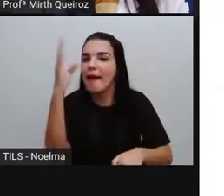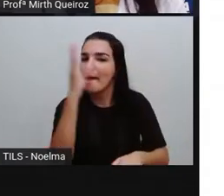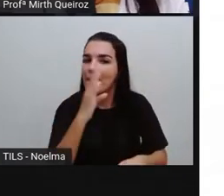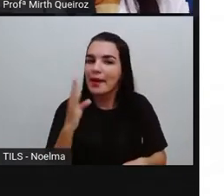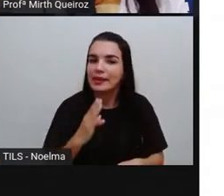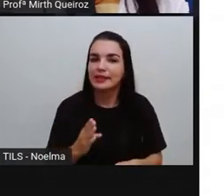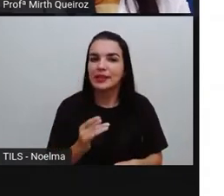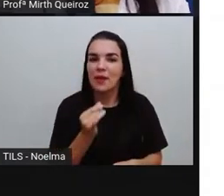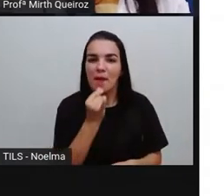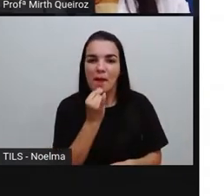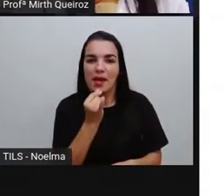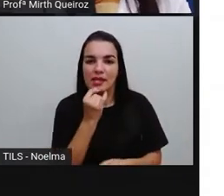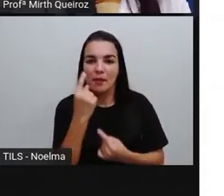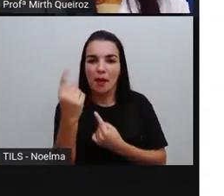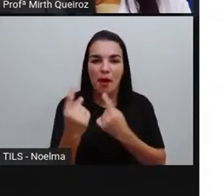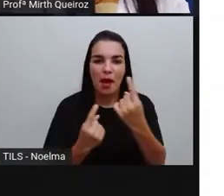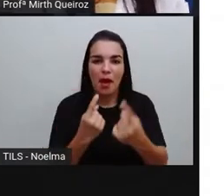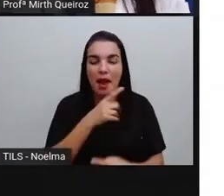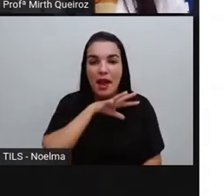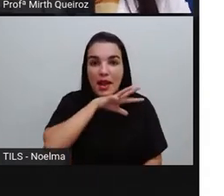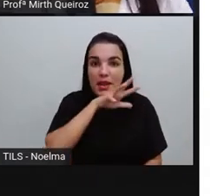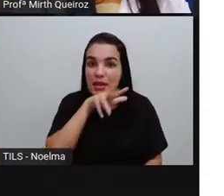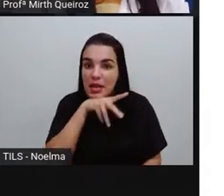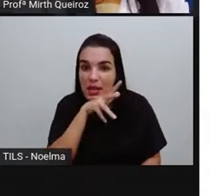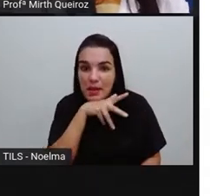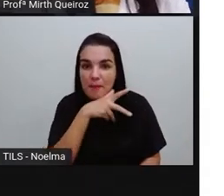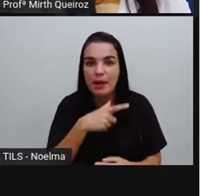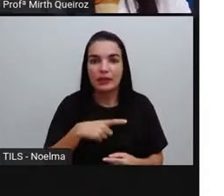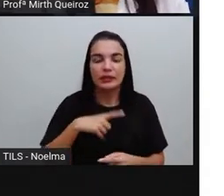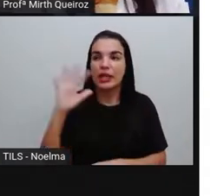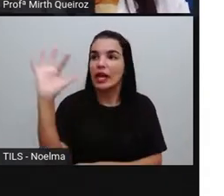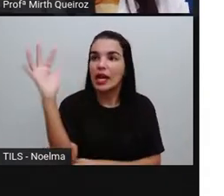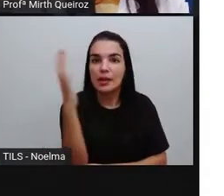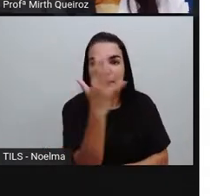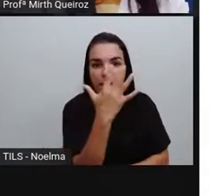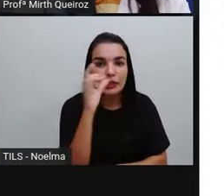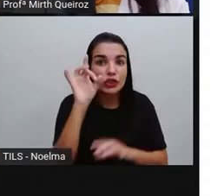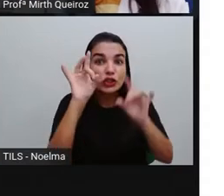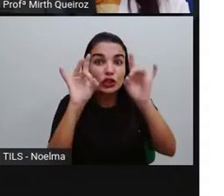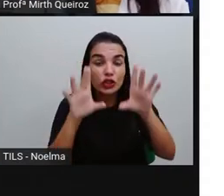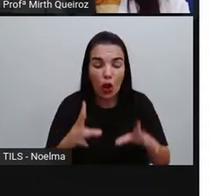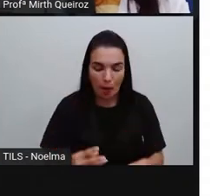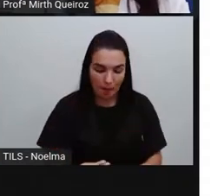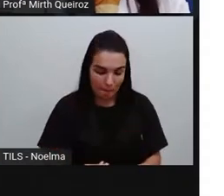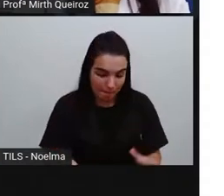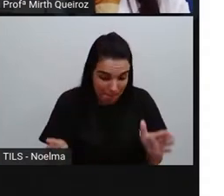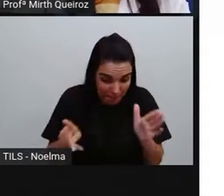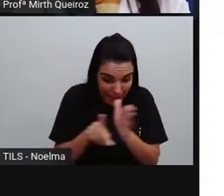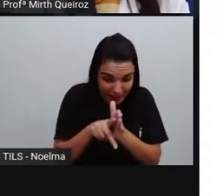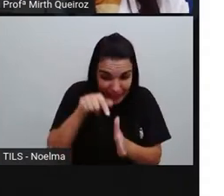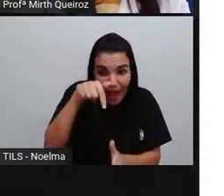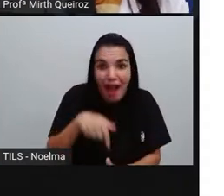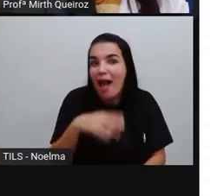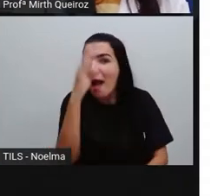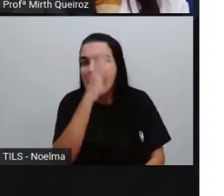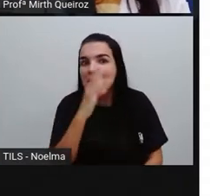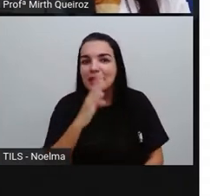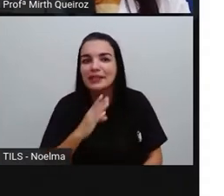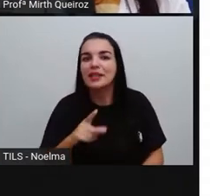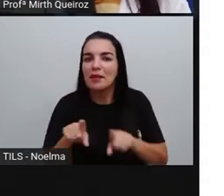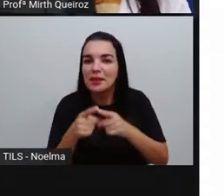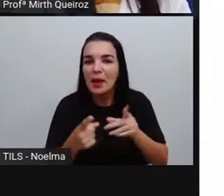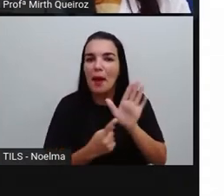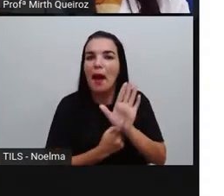temos espécies de animais, nós temos espécies de plantas que só existem no Brasil. E o Brasil